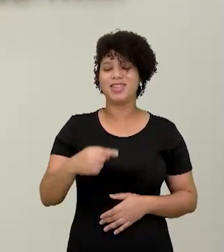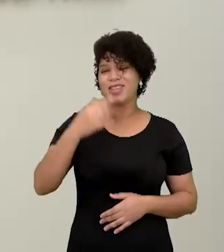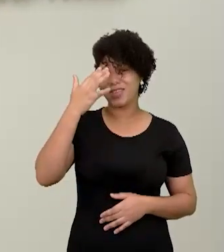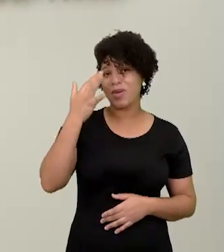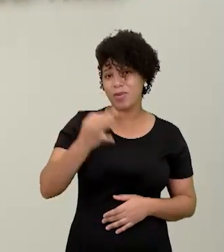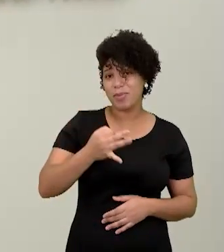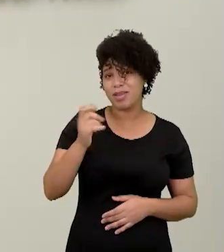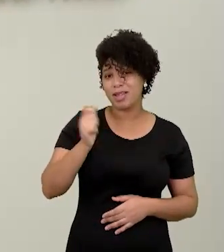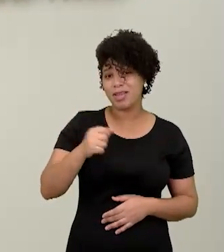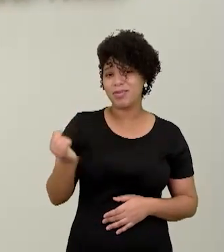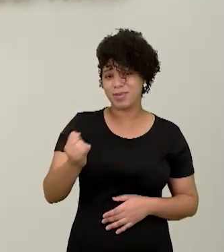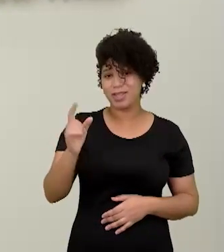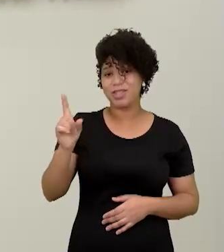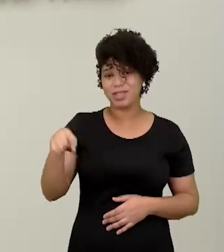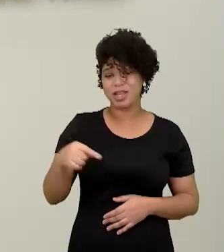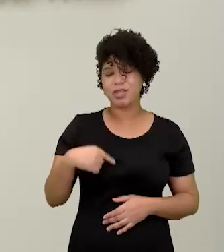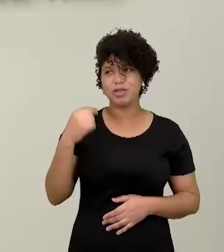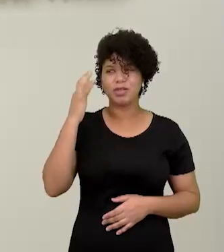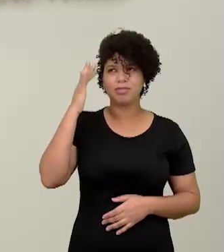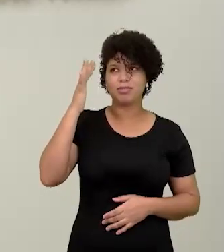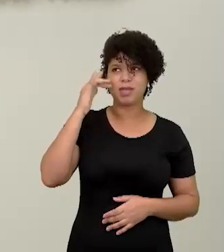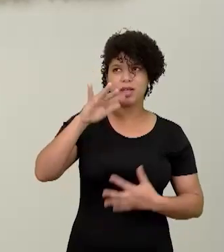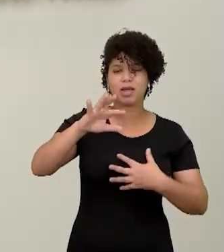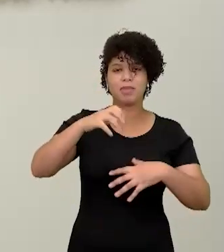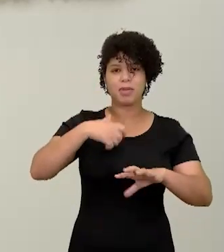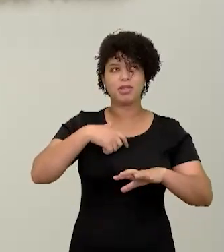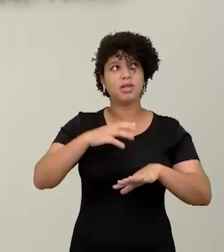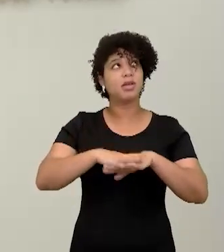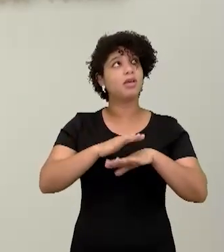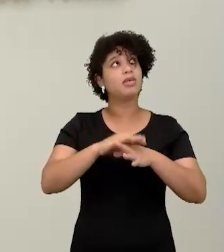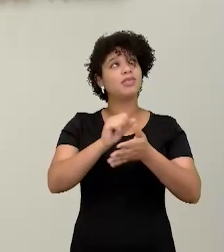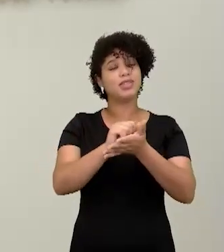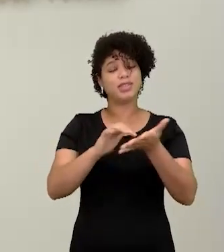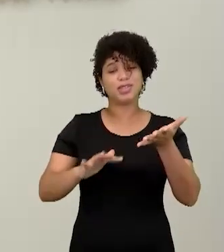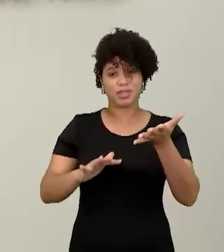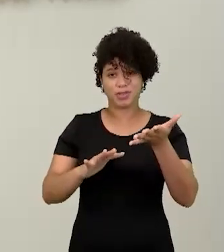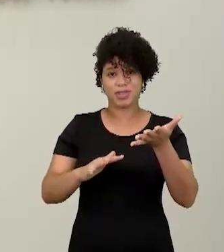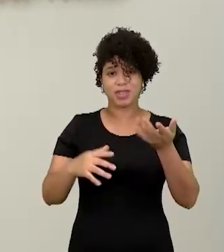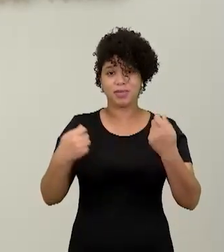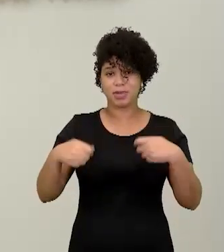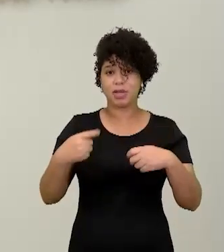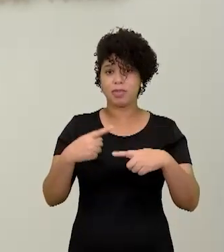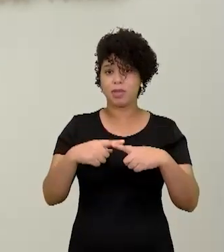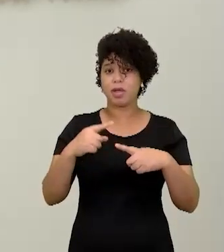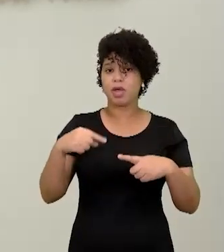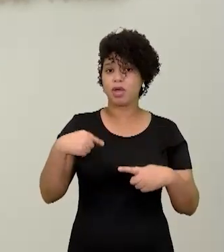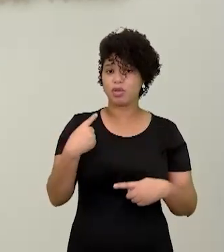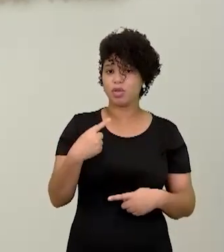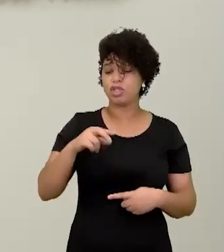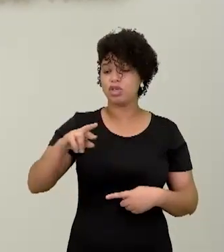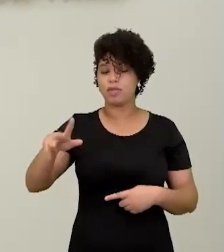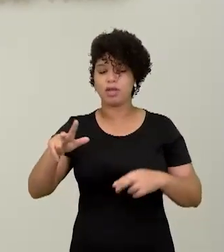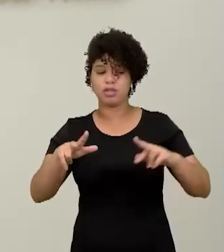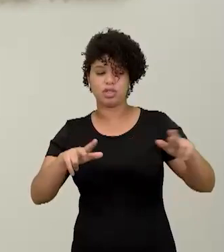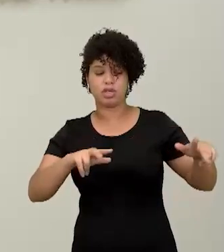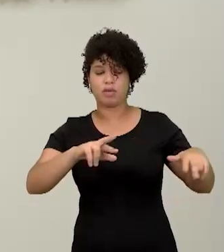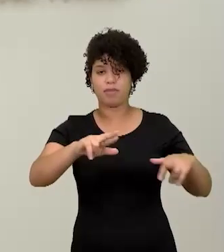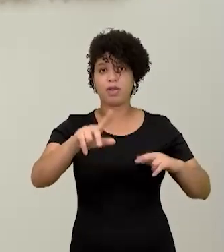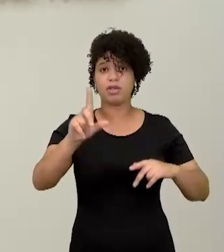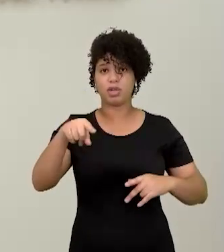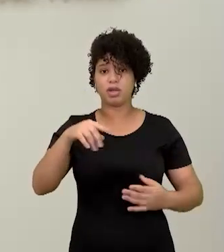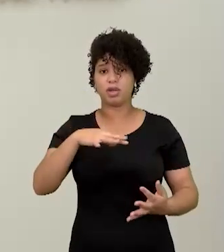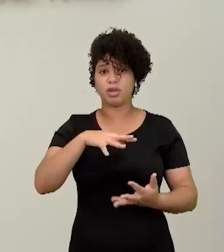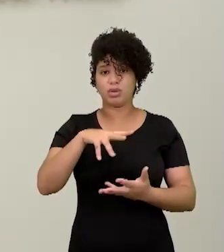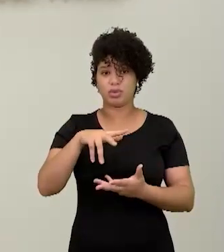muito importante a gente pensar em empatia enquanto fazemos essa atividade. Por quê? Porque somos pessoas diferentes em um